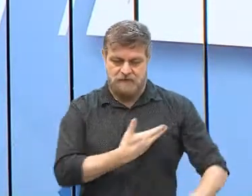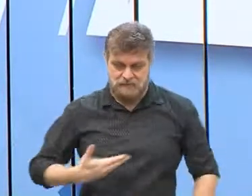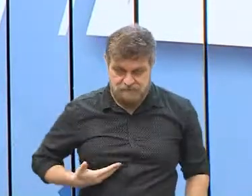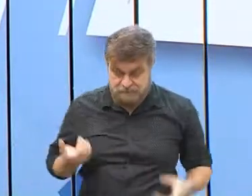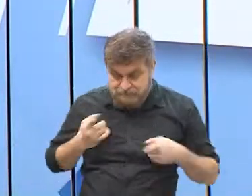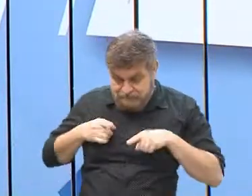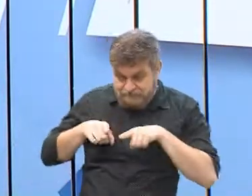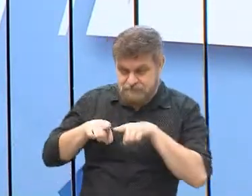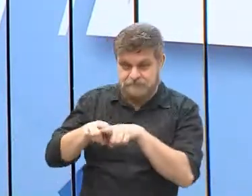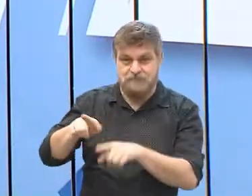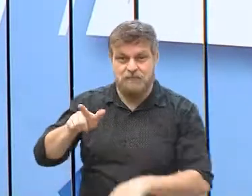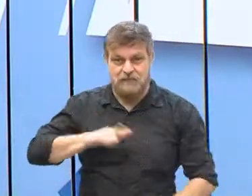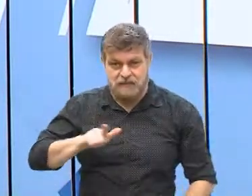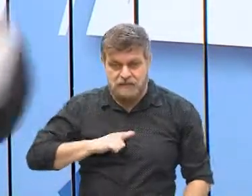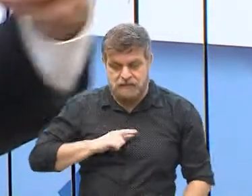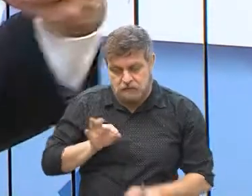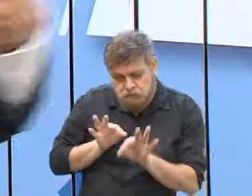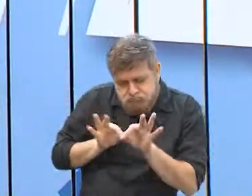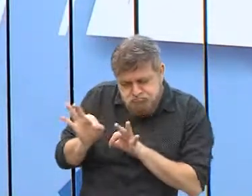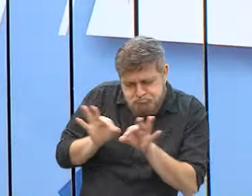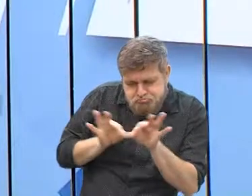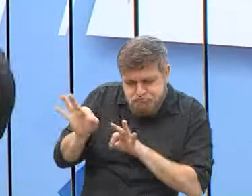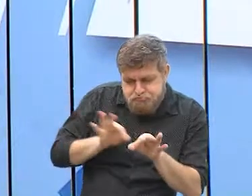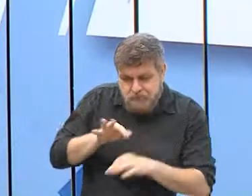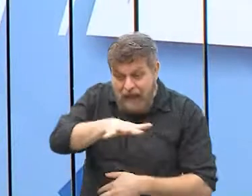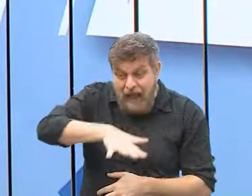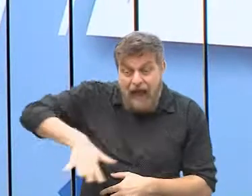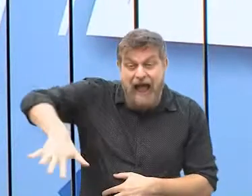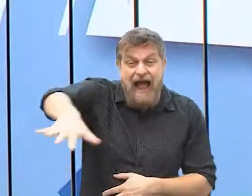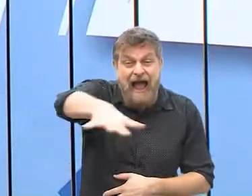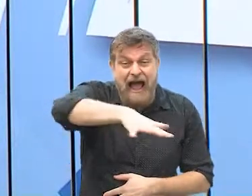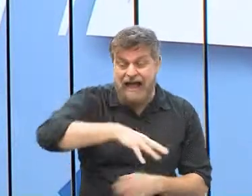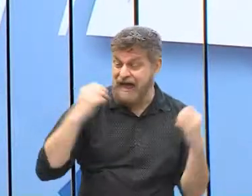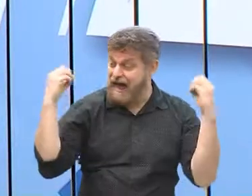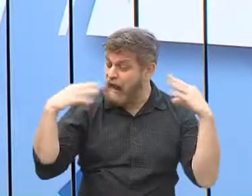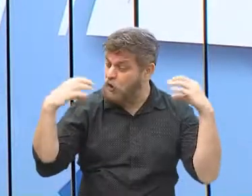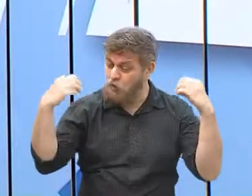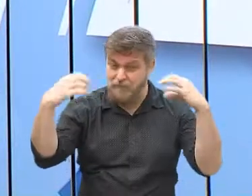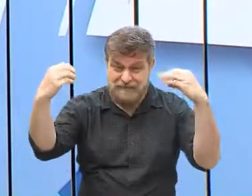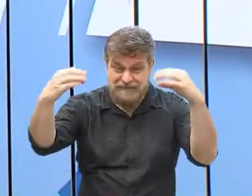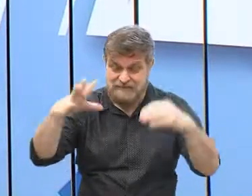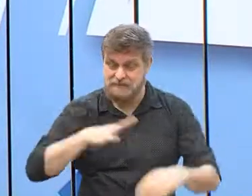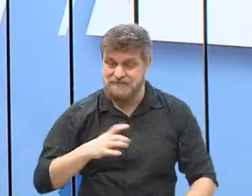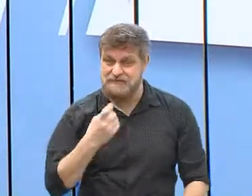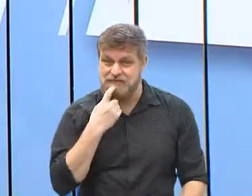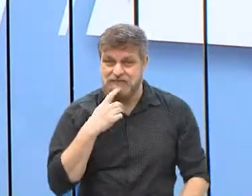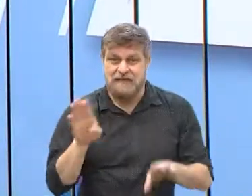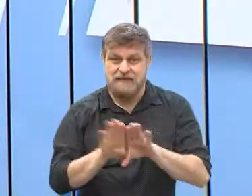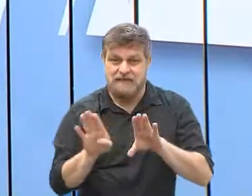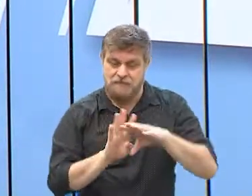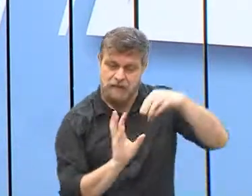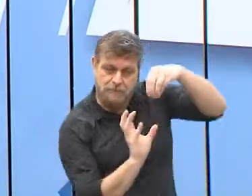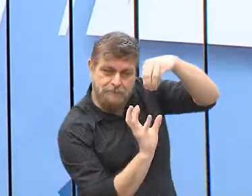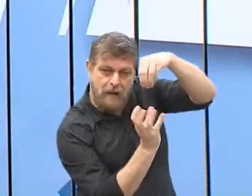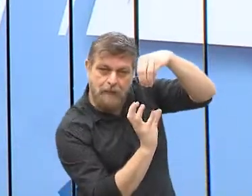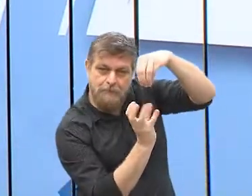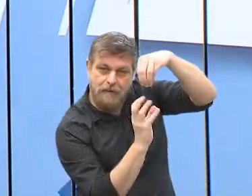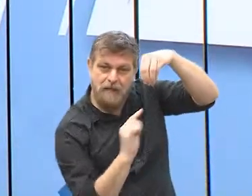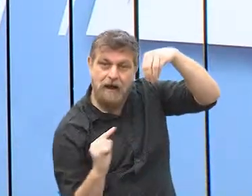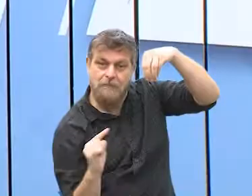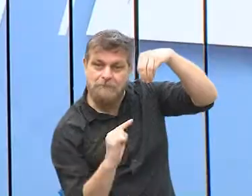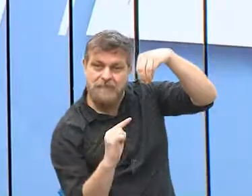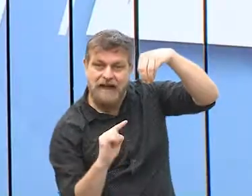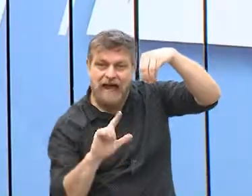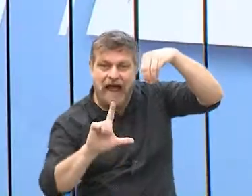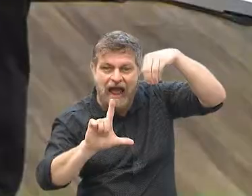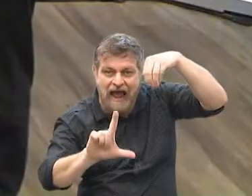a possibilidade de reformular todo o parque de iluminação pública da cidade, com a perspectiva inclusive de instalar lâmpadas